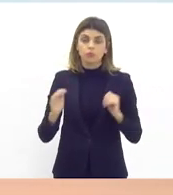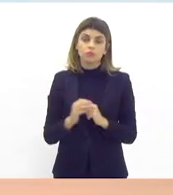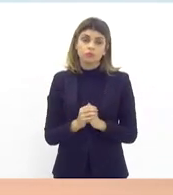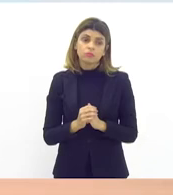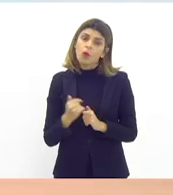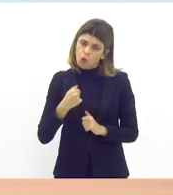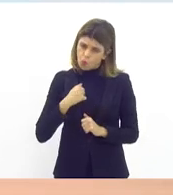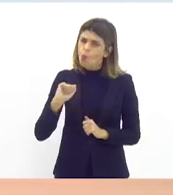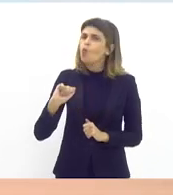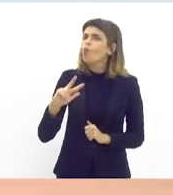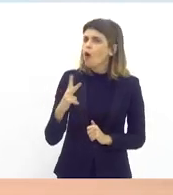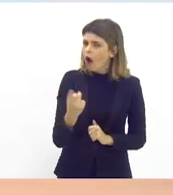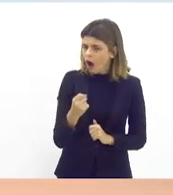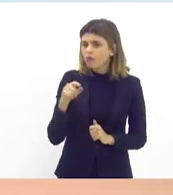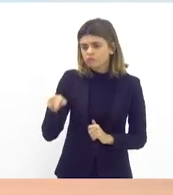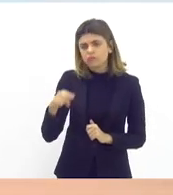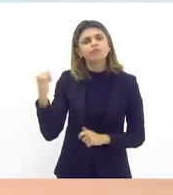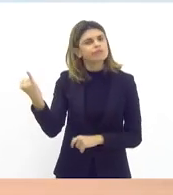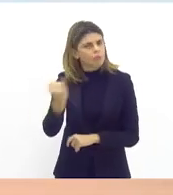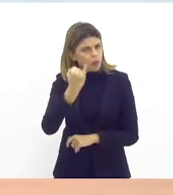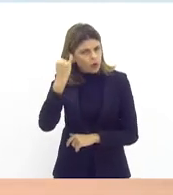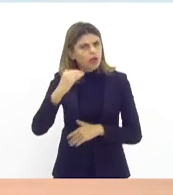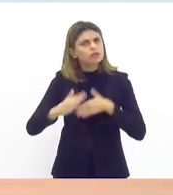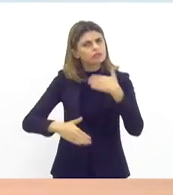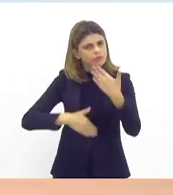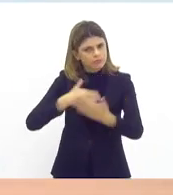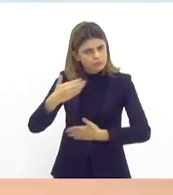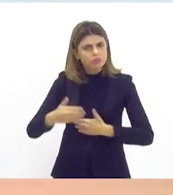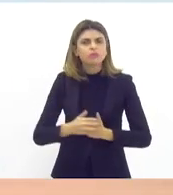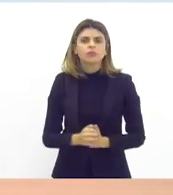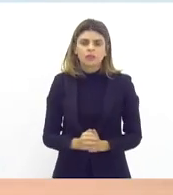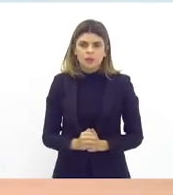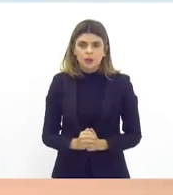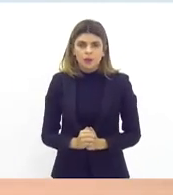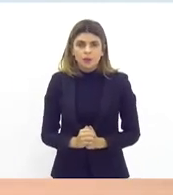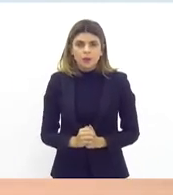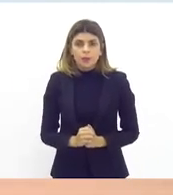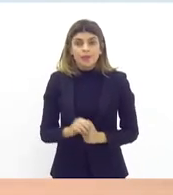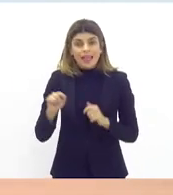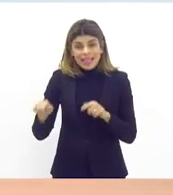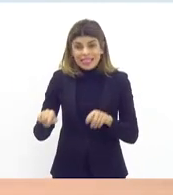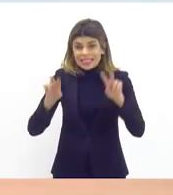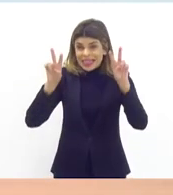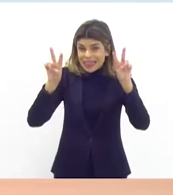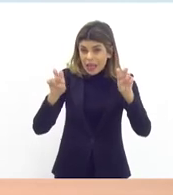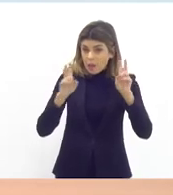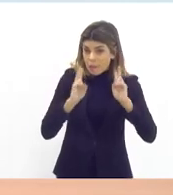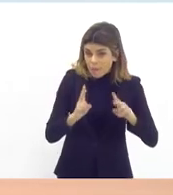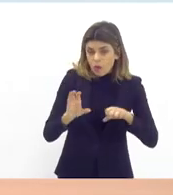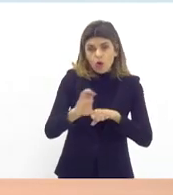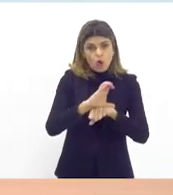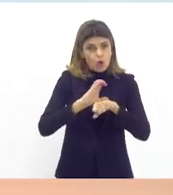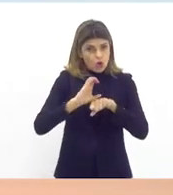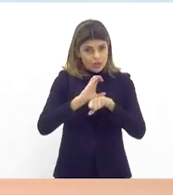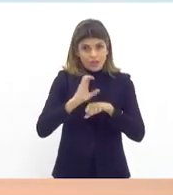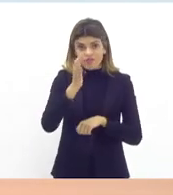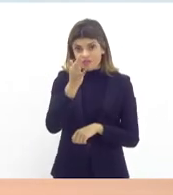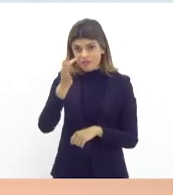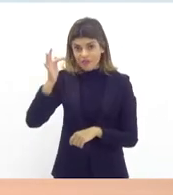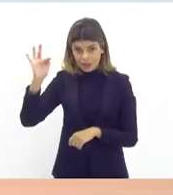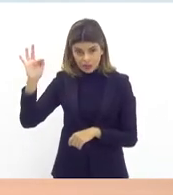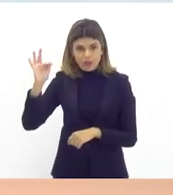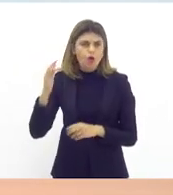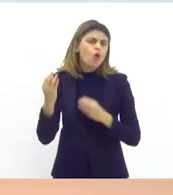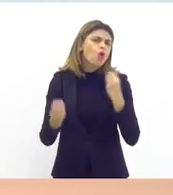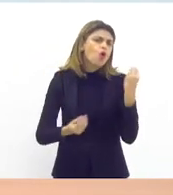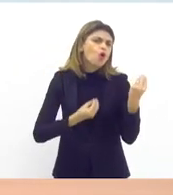Então, acho que esse é um ponto relevante dentro desse desenho. Em cima desse tema do Conselho Federativo,